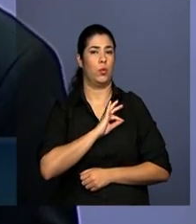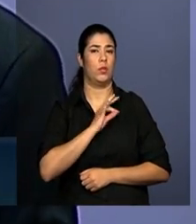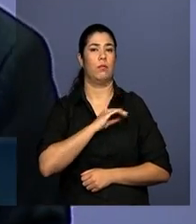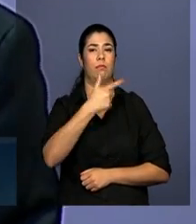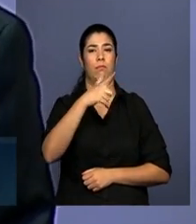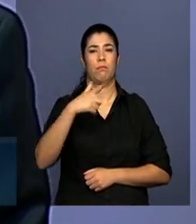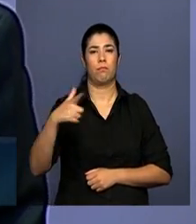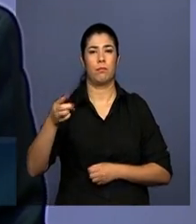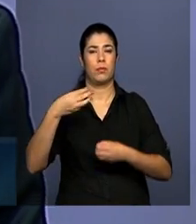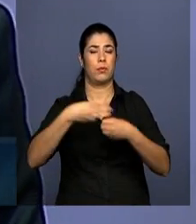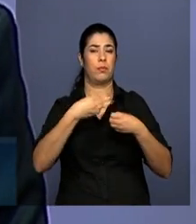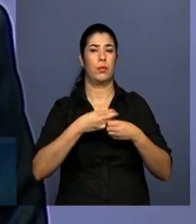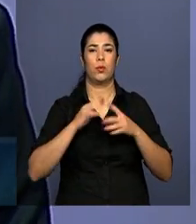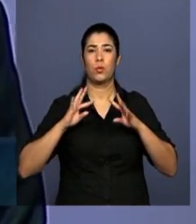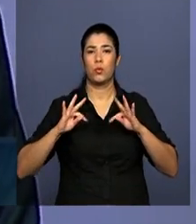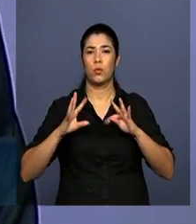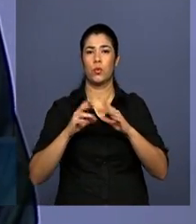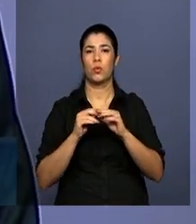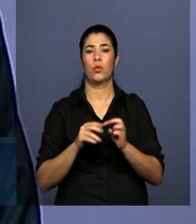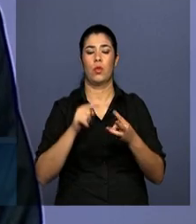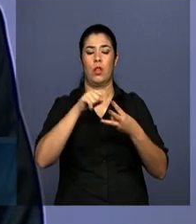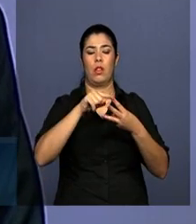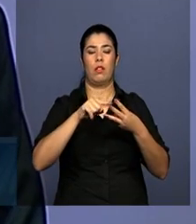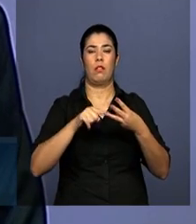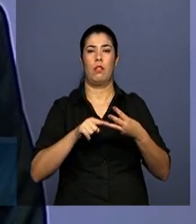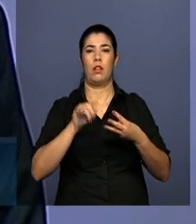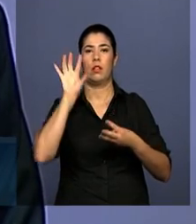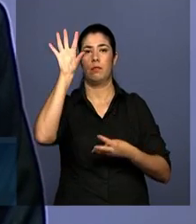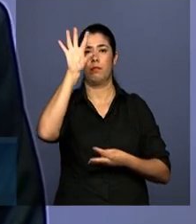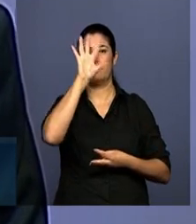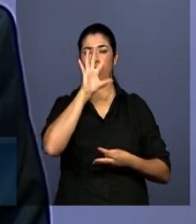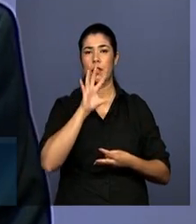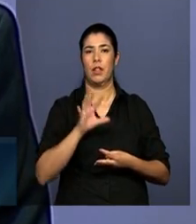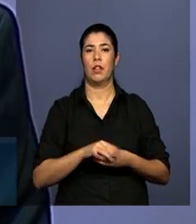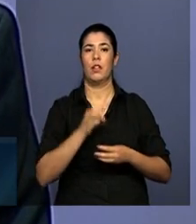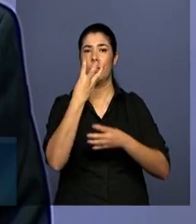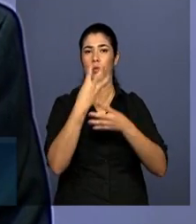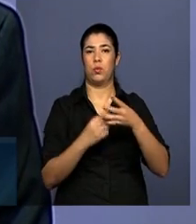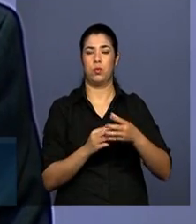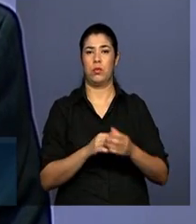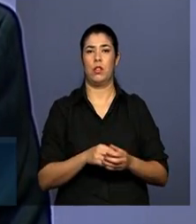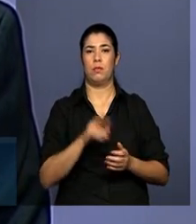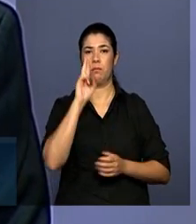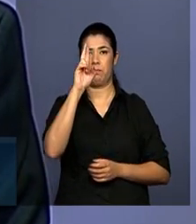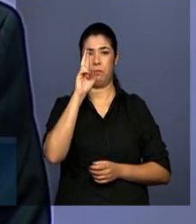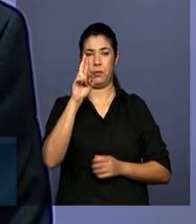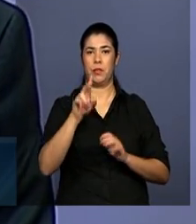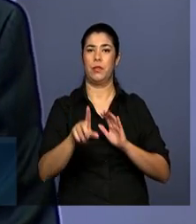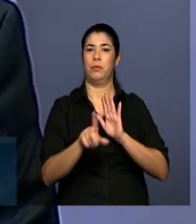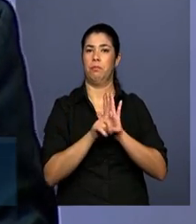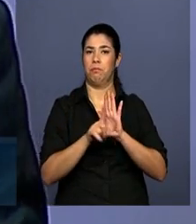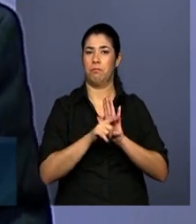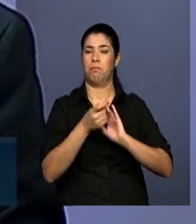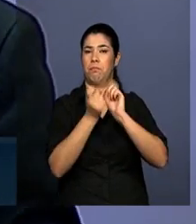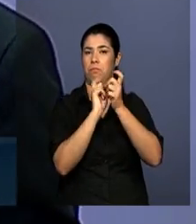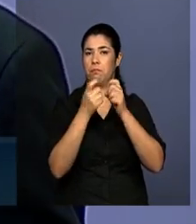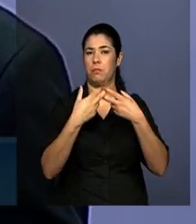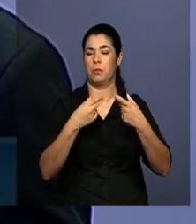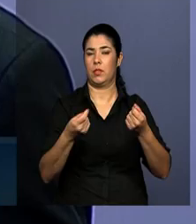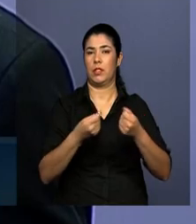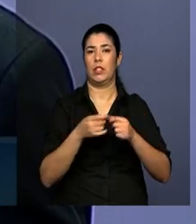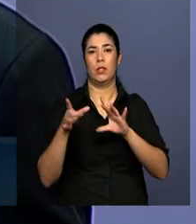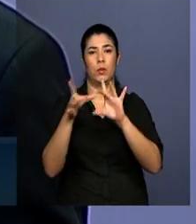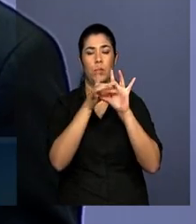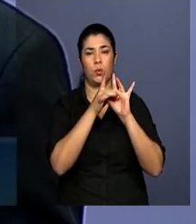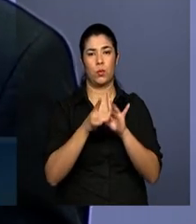com o aparato do Estado brasileiro nas três esferas de governo, que tenham capacidade, de fato, de constituir essa ampla rede, que